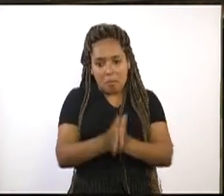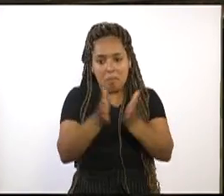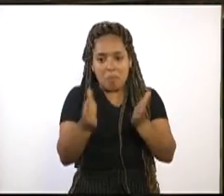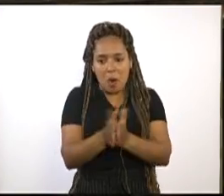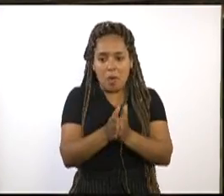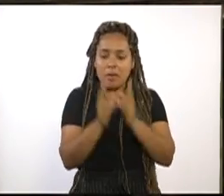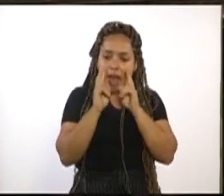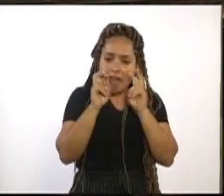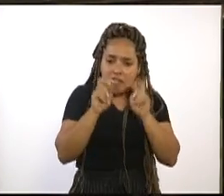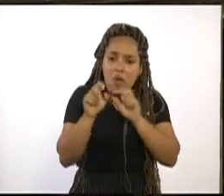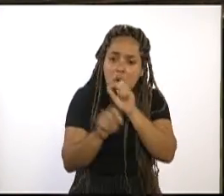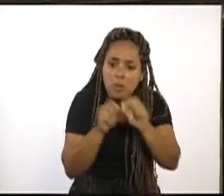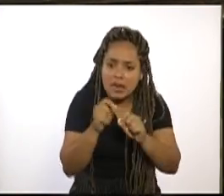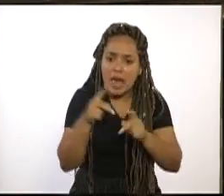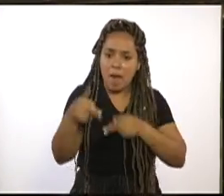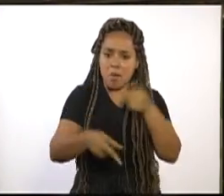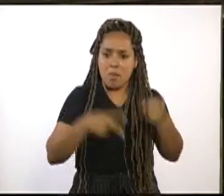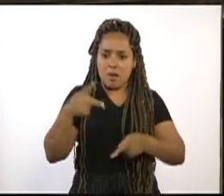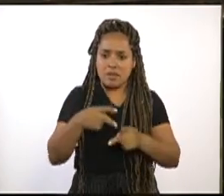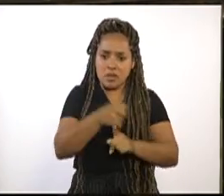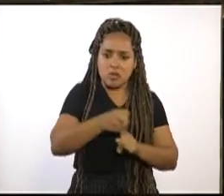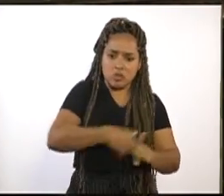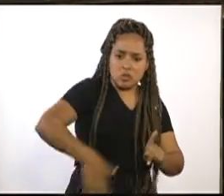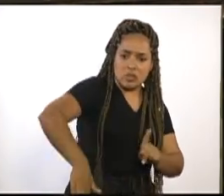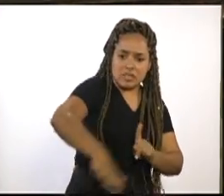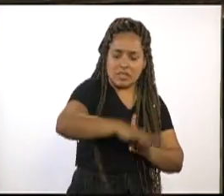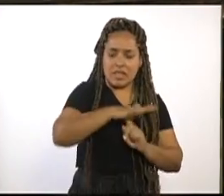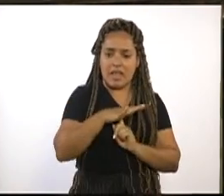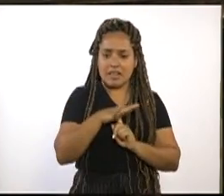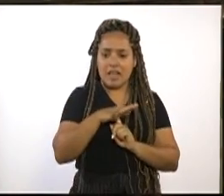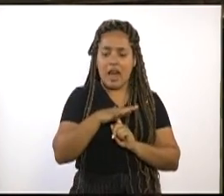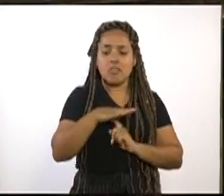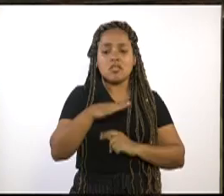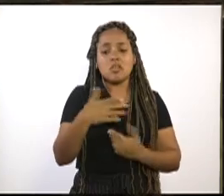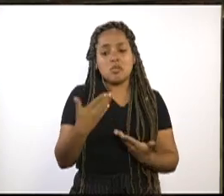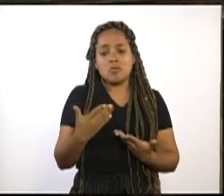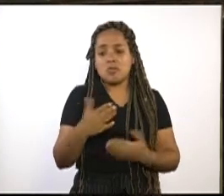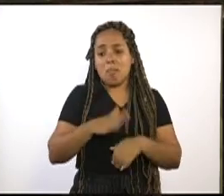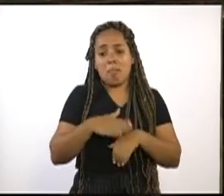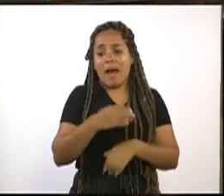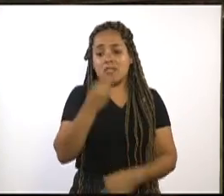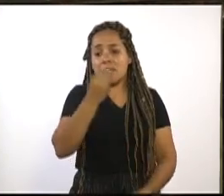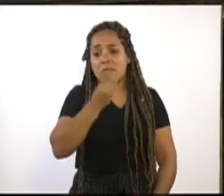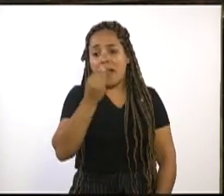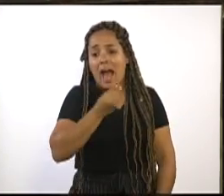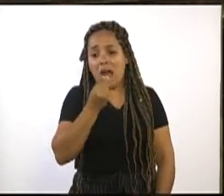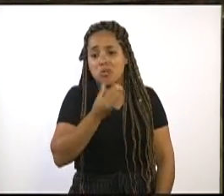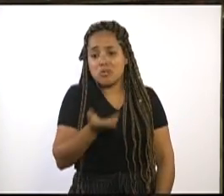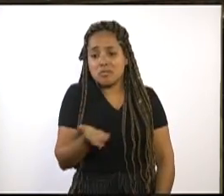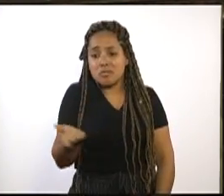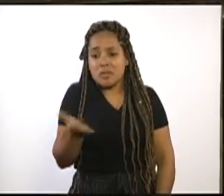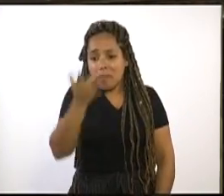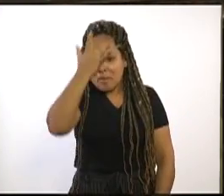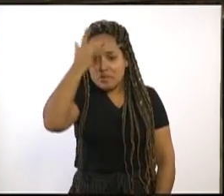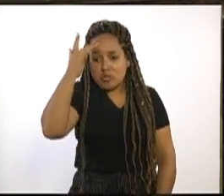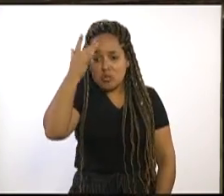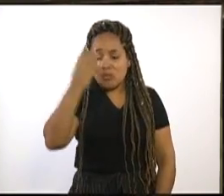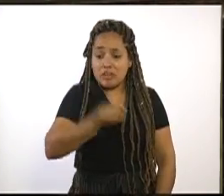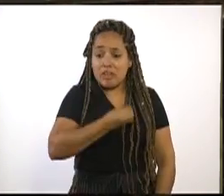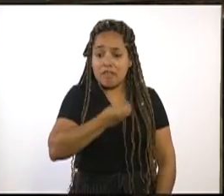na população, na sociedade, principalmente nos mais vulnerabilizados, porque vivem em áreas que